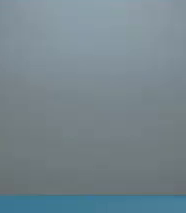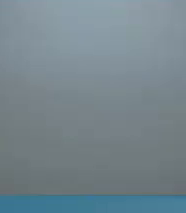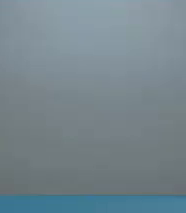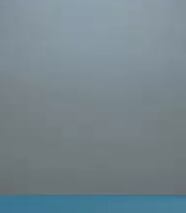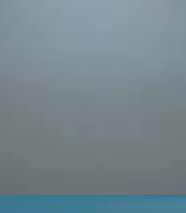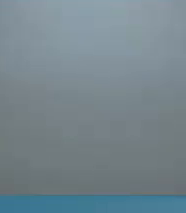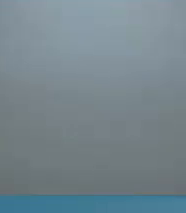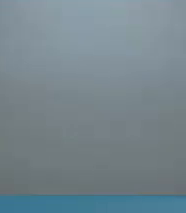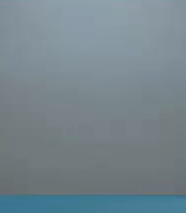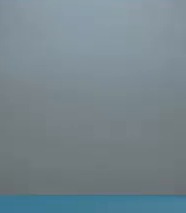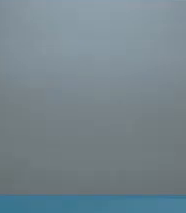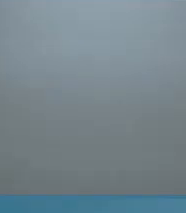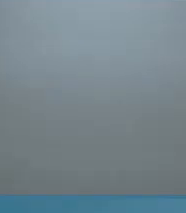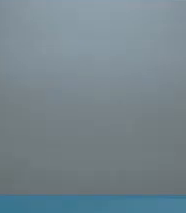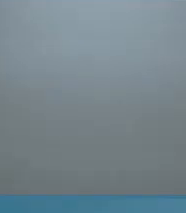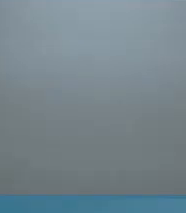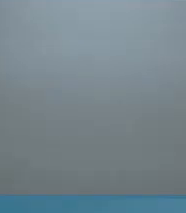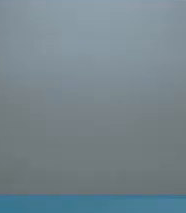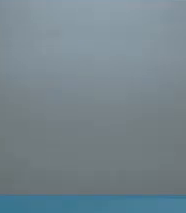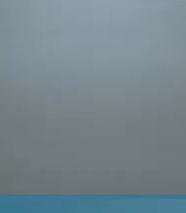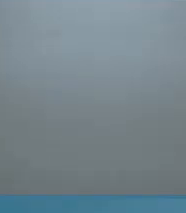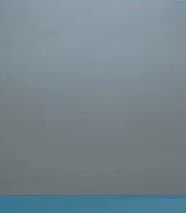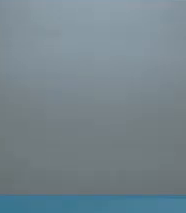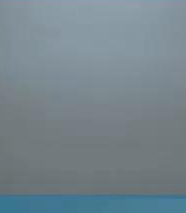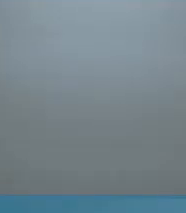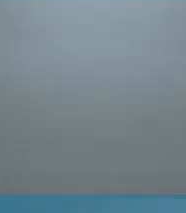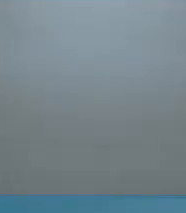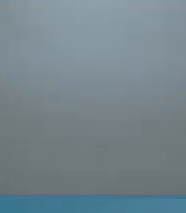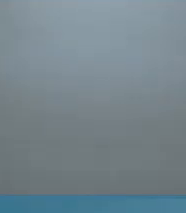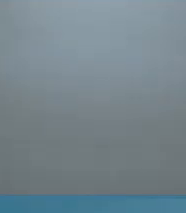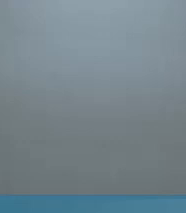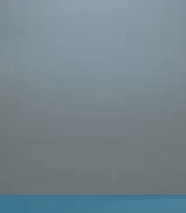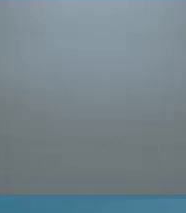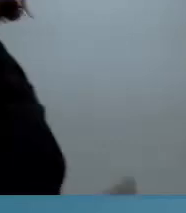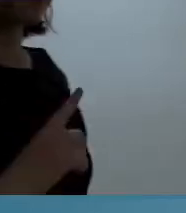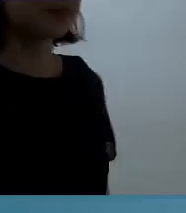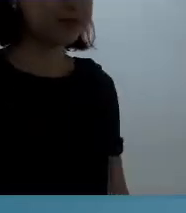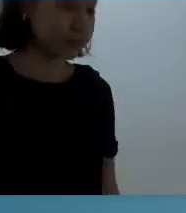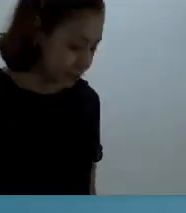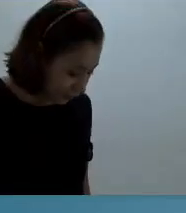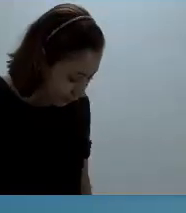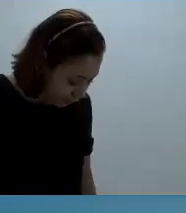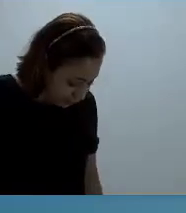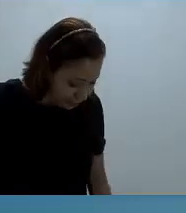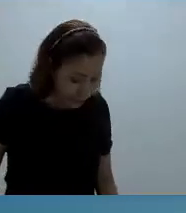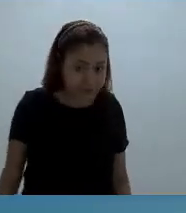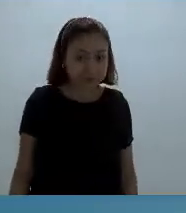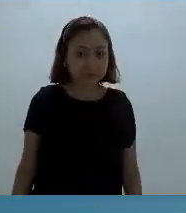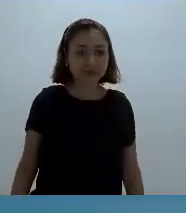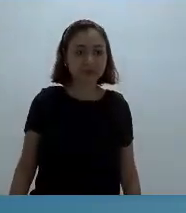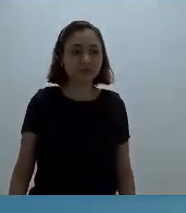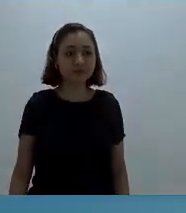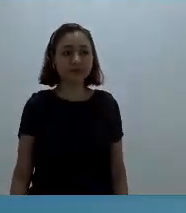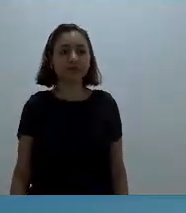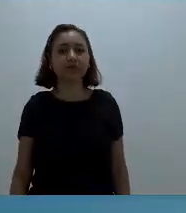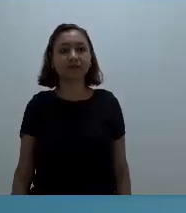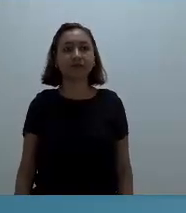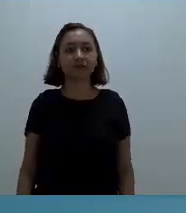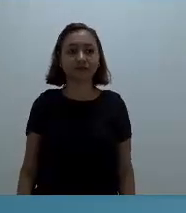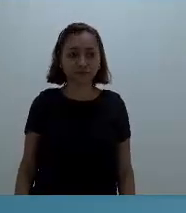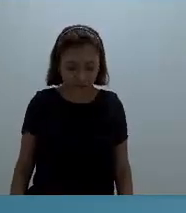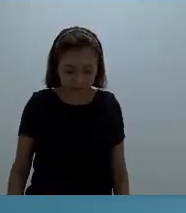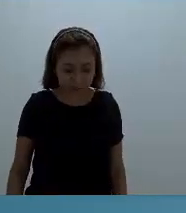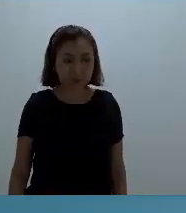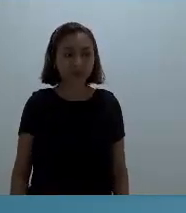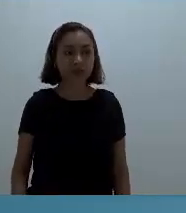bom dia a todos. Sobre as bênçãos de Deus e de Nossa Senhora, iniciamos hoje